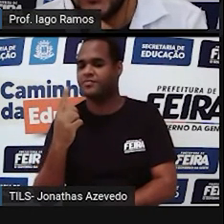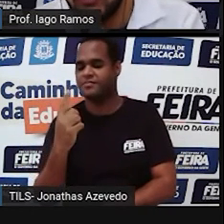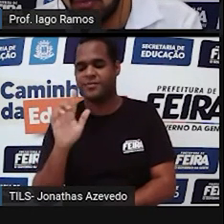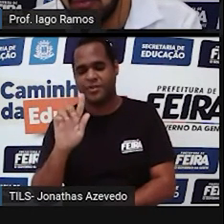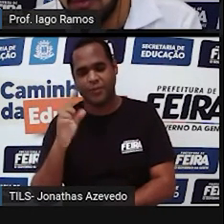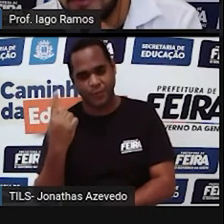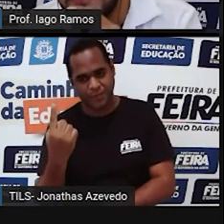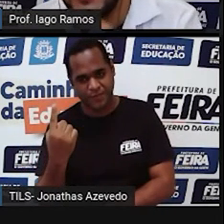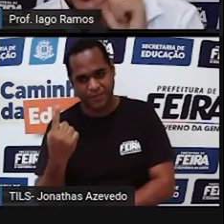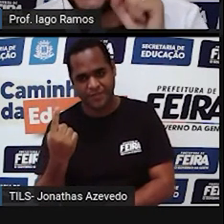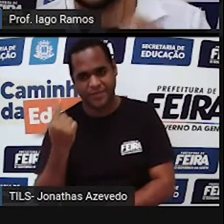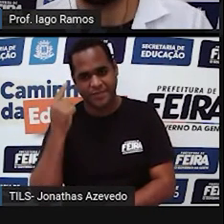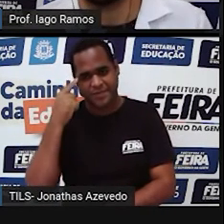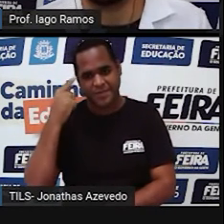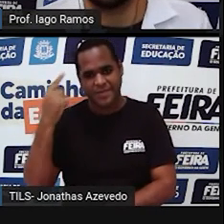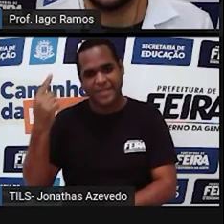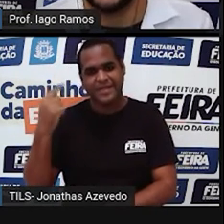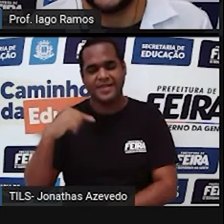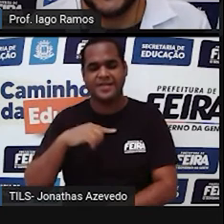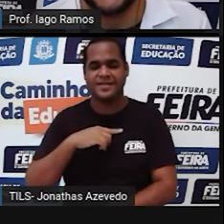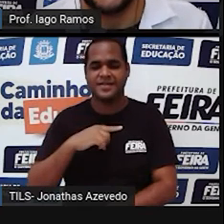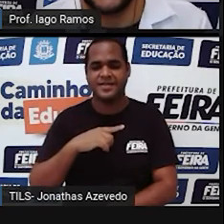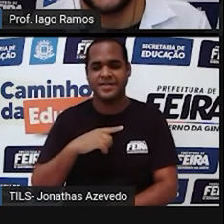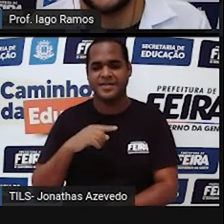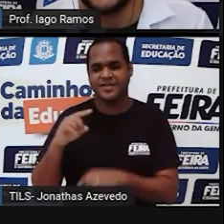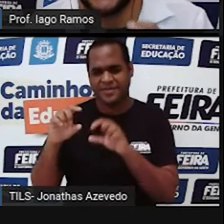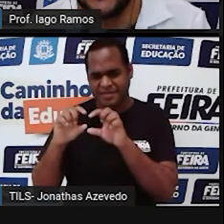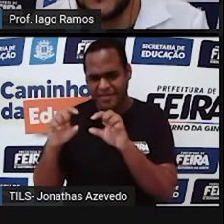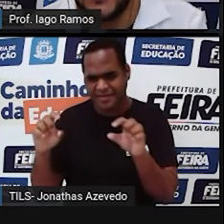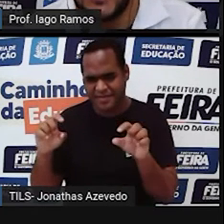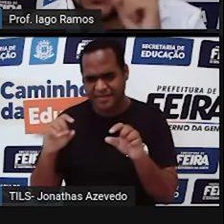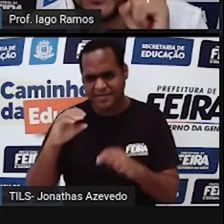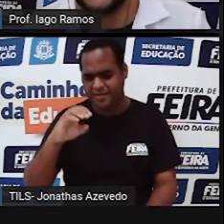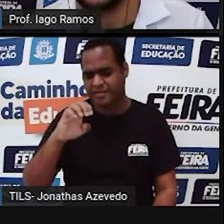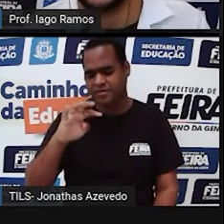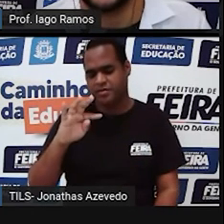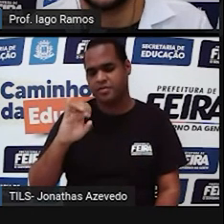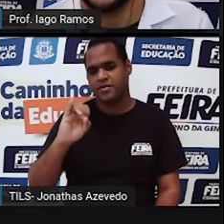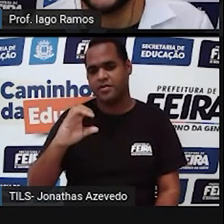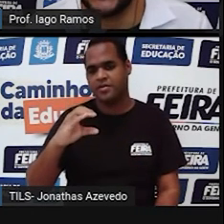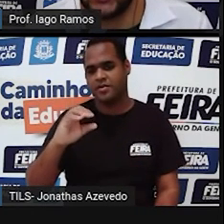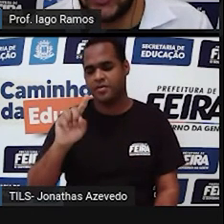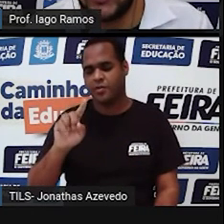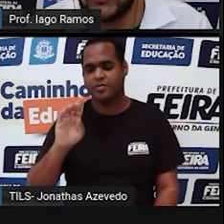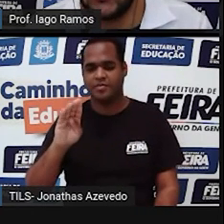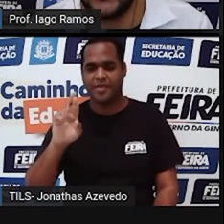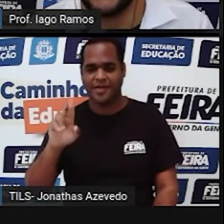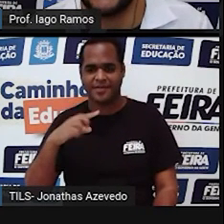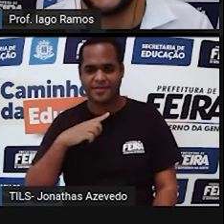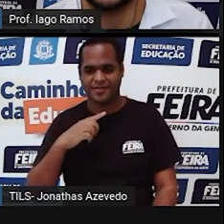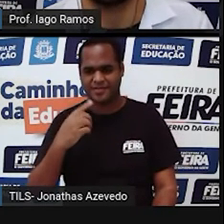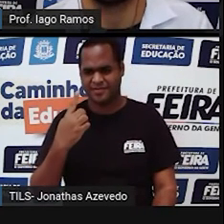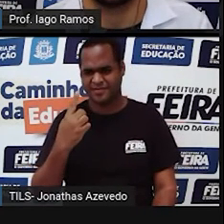ali do cetic.br, né? Que foi elaborado lá em